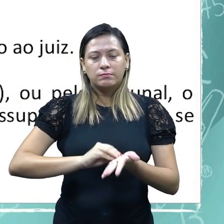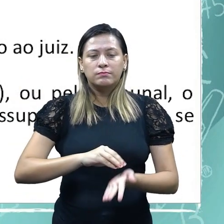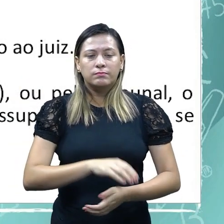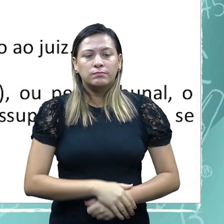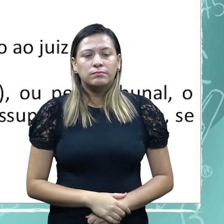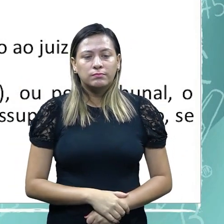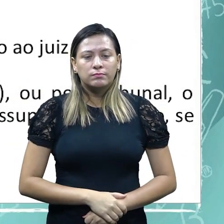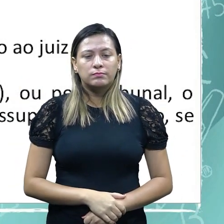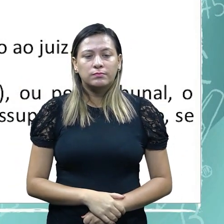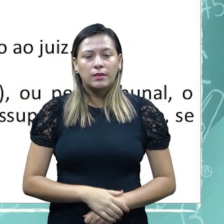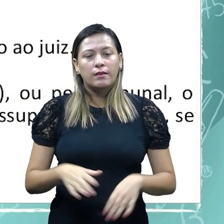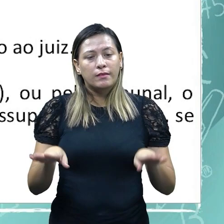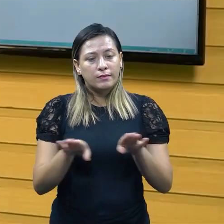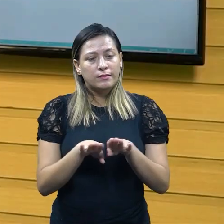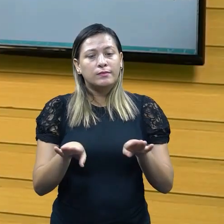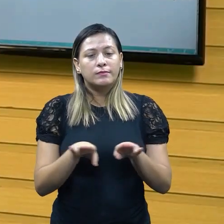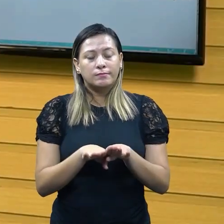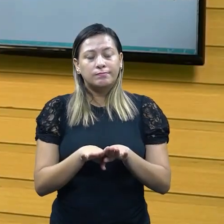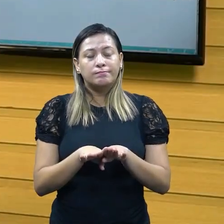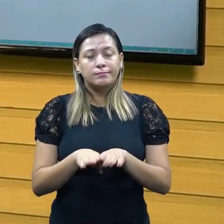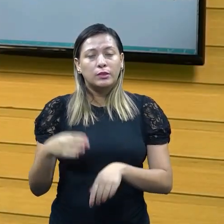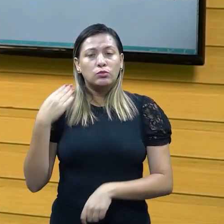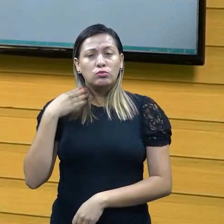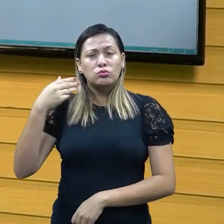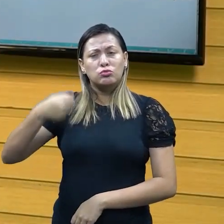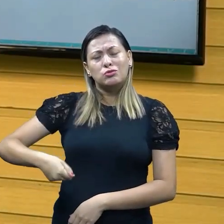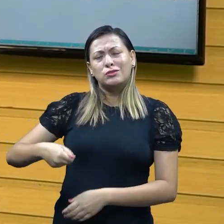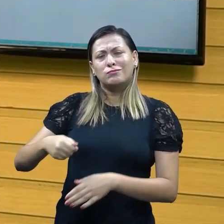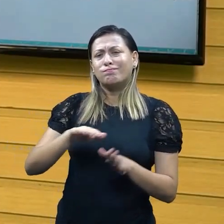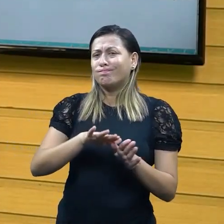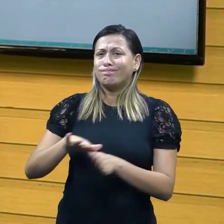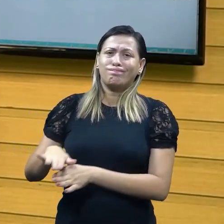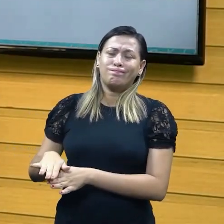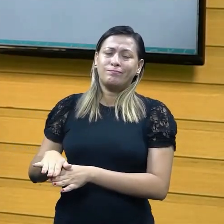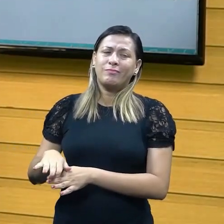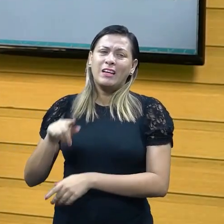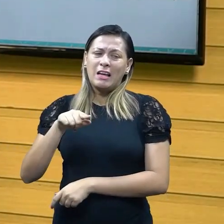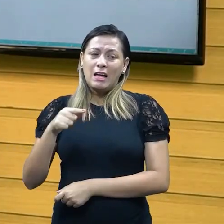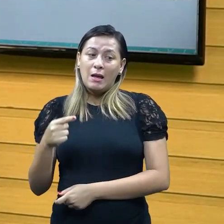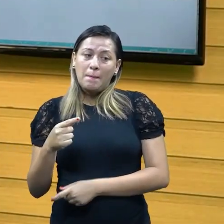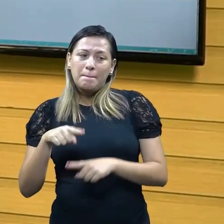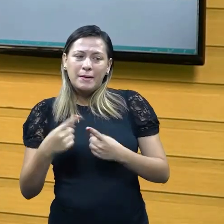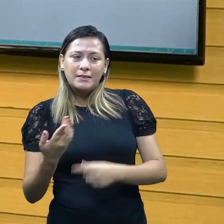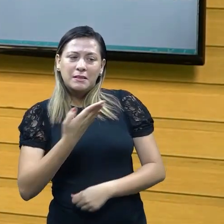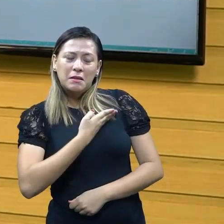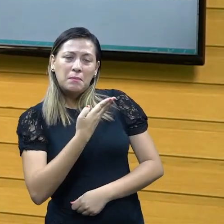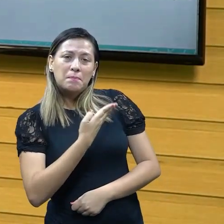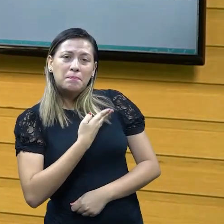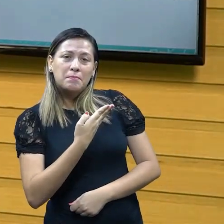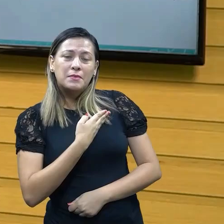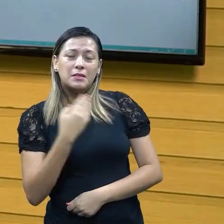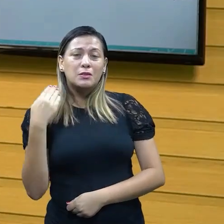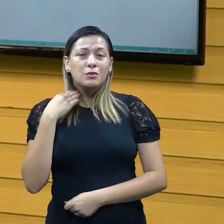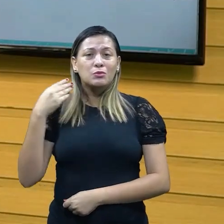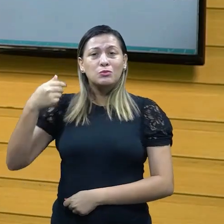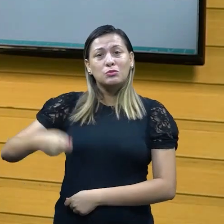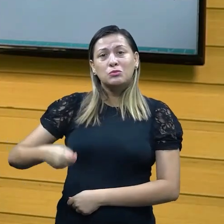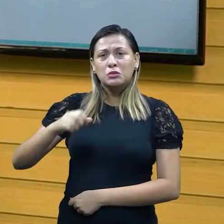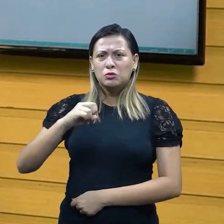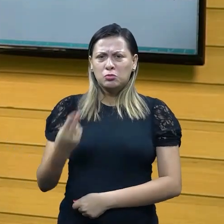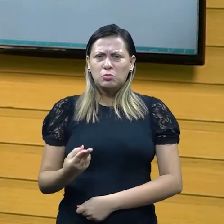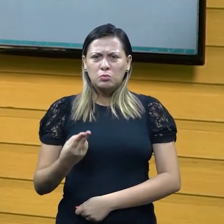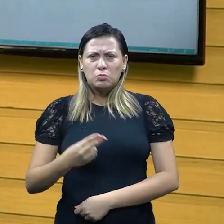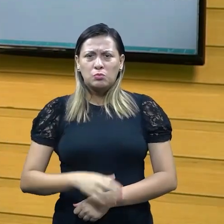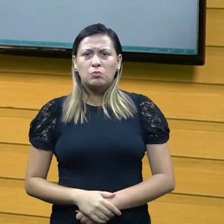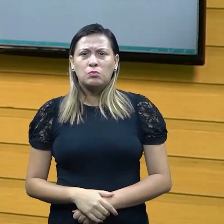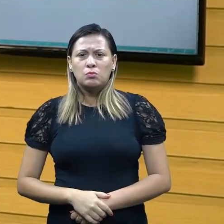fato do juiz não se afastar. A parte que estava lá era amigo íntimo do juiz ou era inimigo declarado